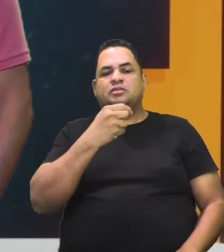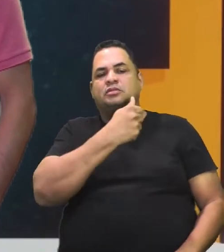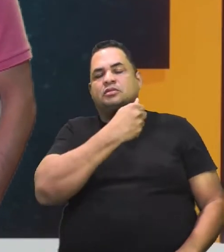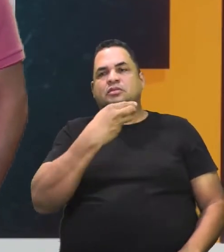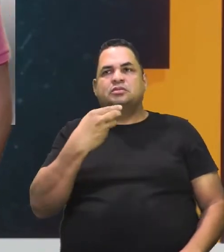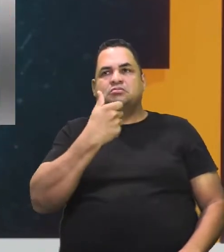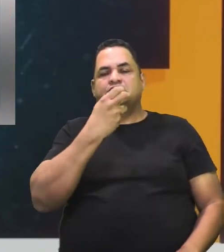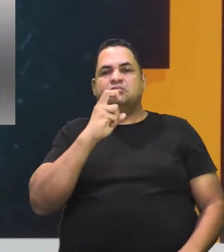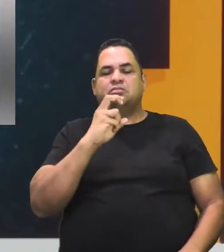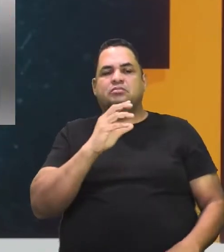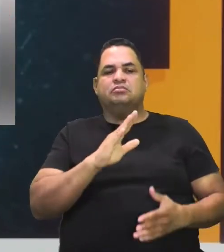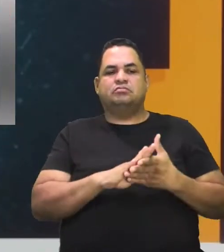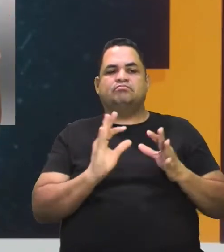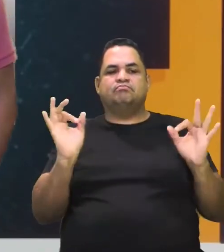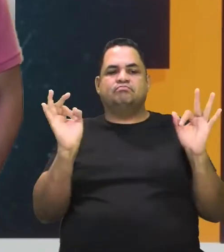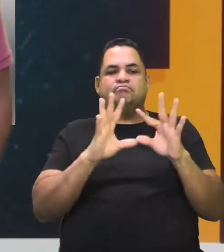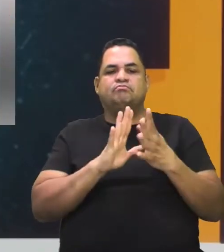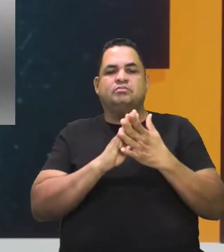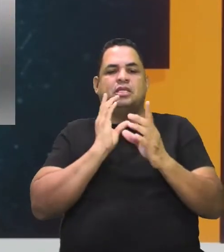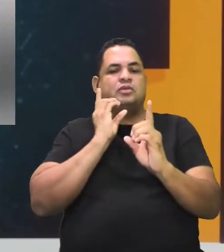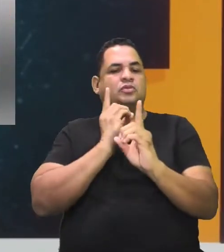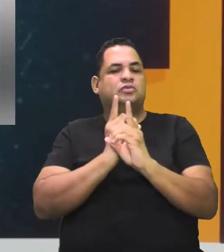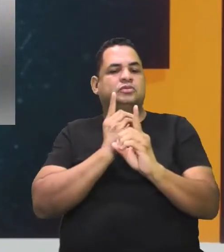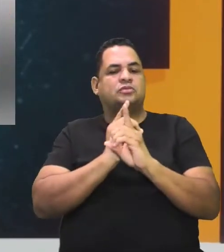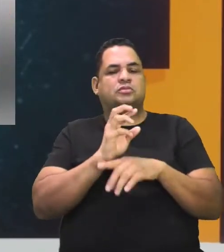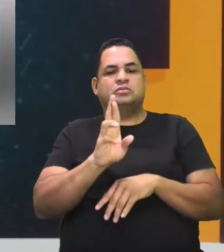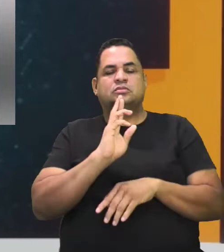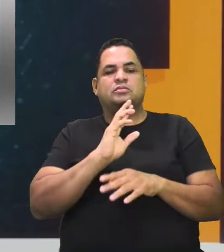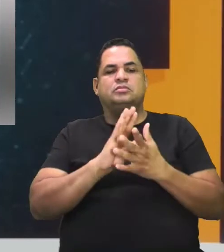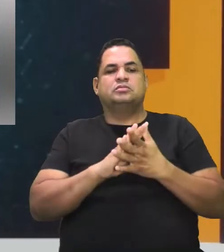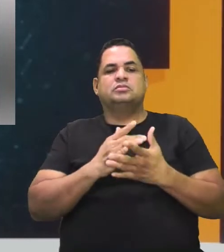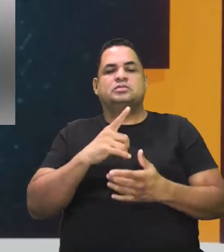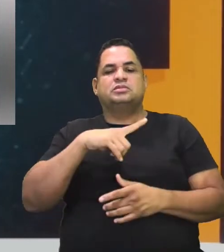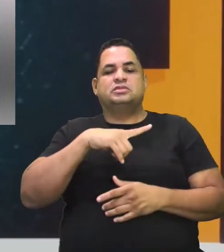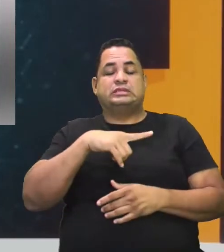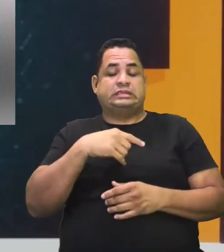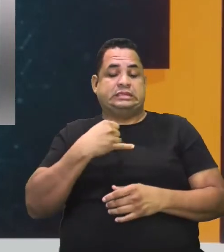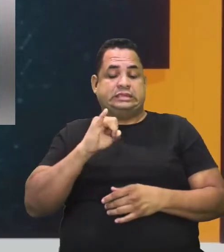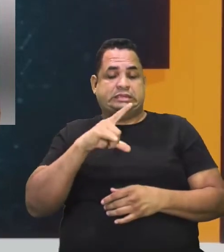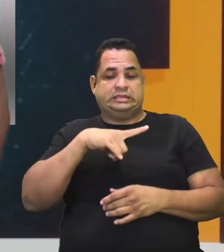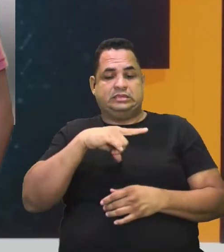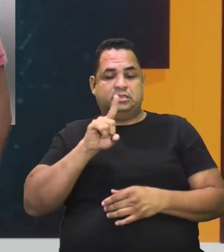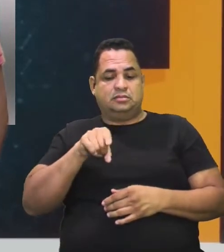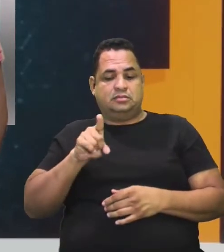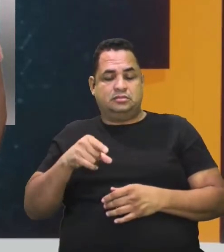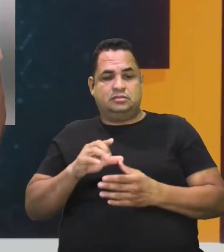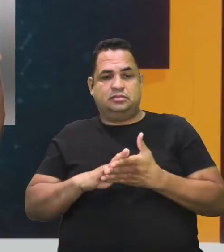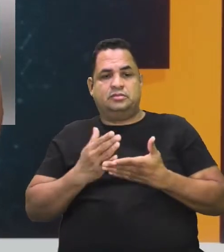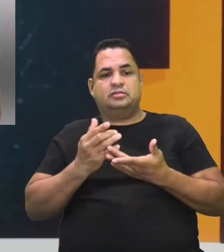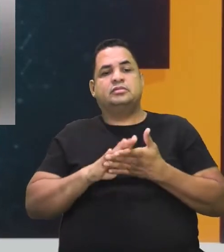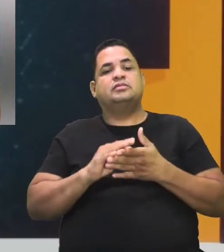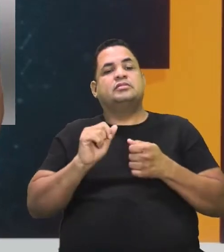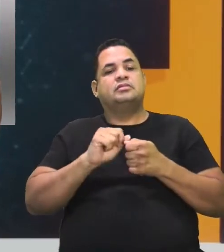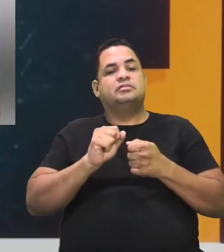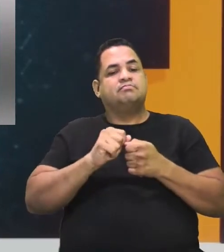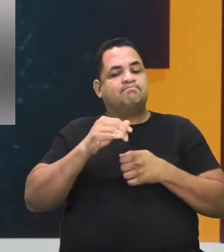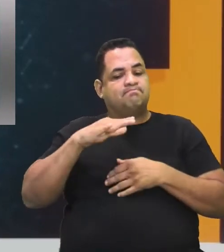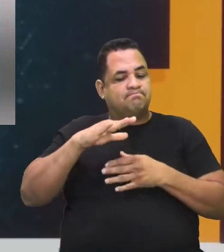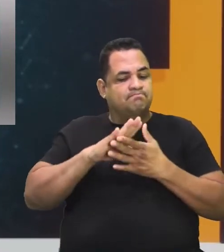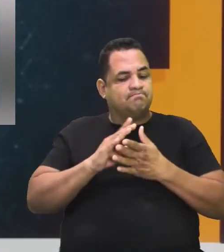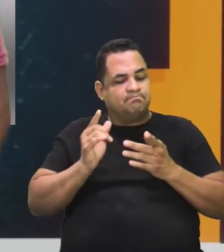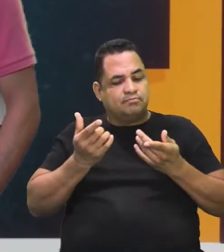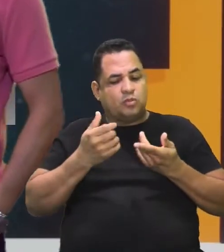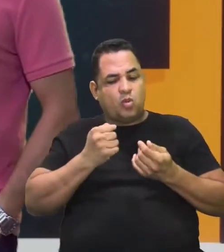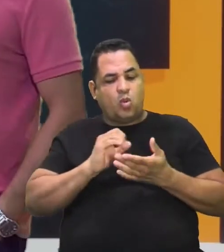13, raiz de 15. Aí pronto, você já chegou no resultado. Se tá em decimal, aí você tem que fazer aquela parte de aproximação, né? Qual